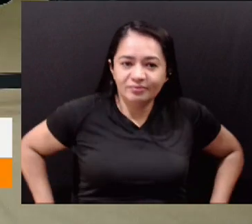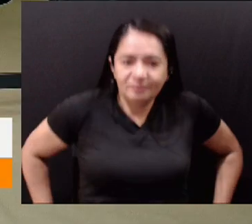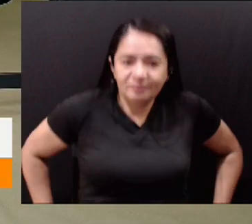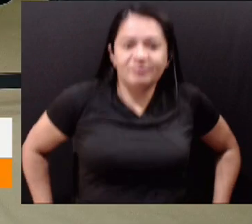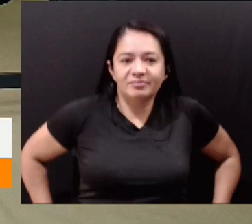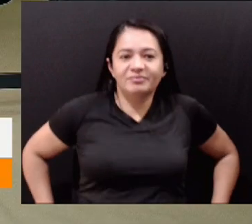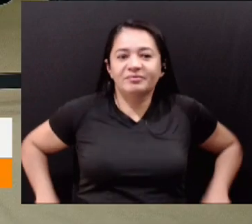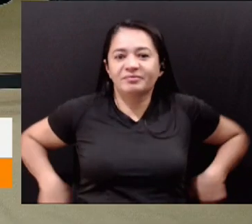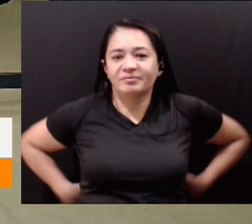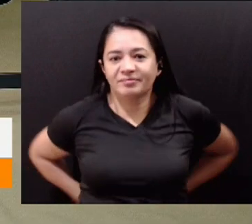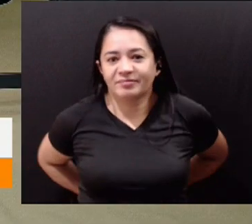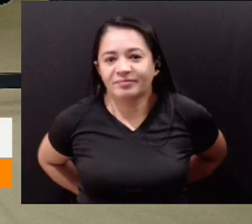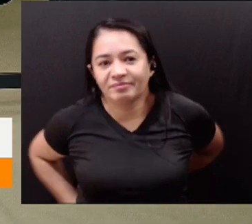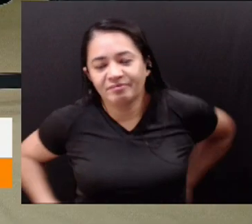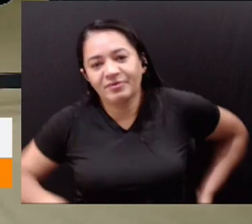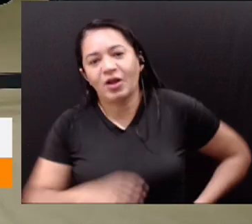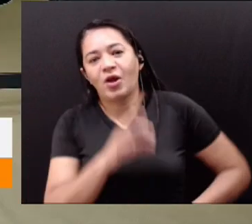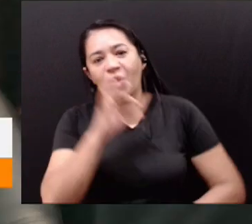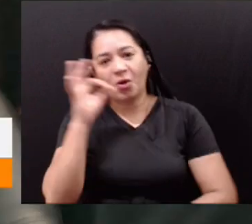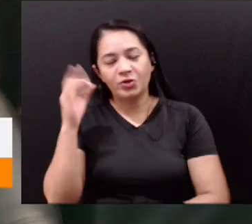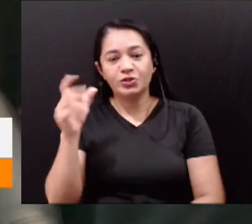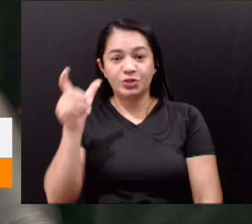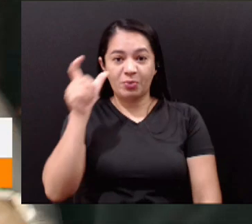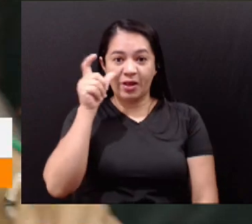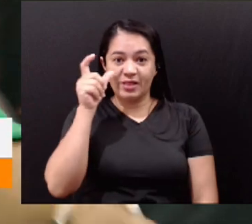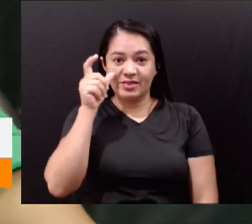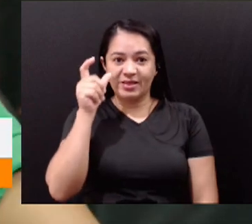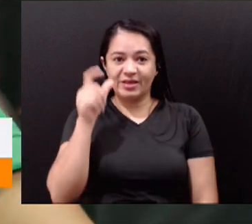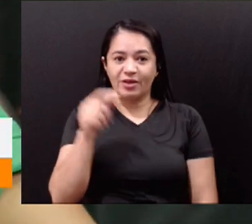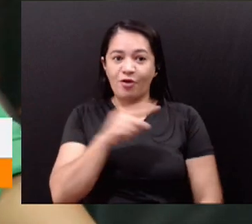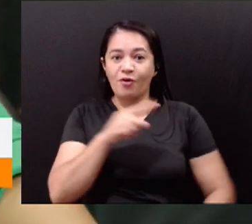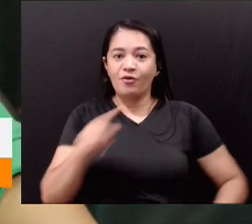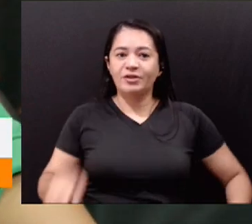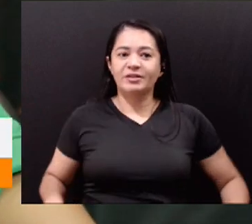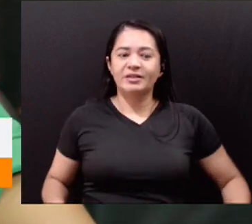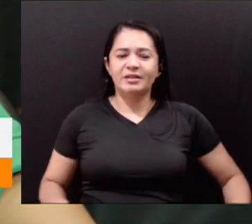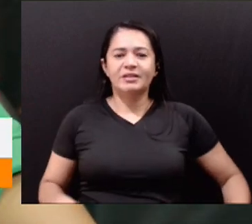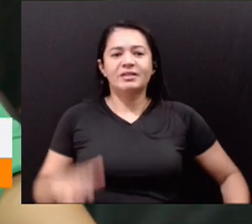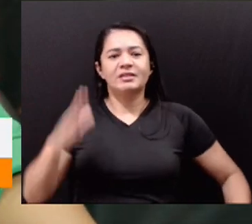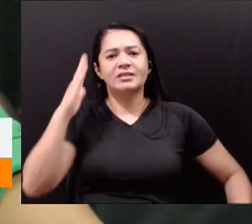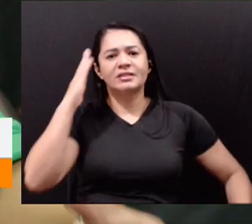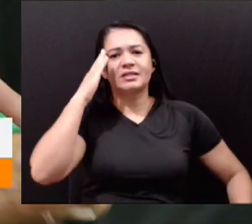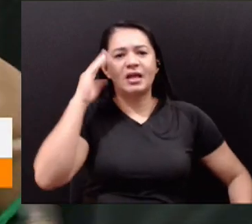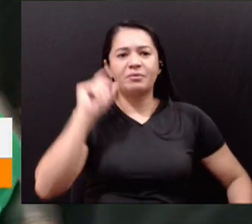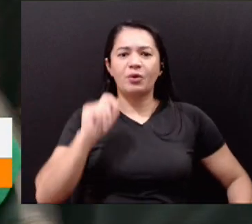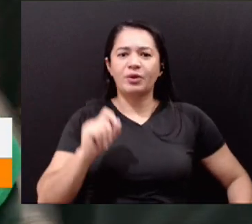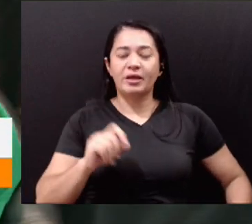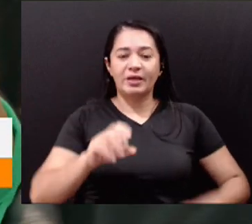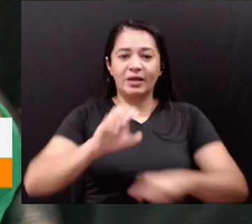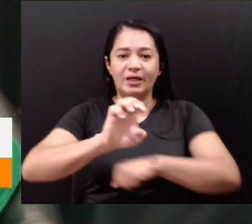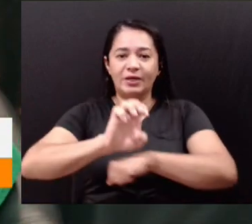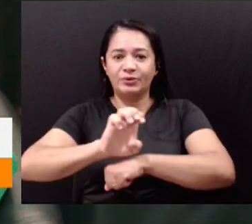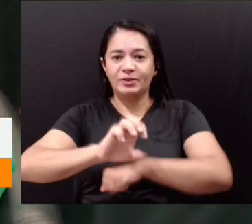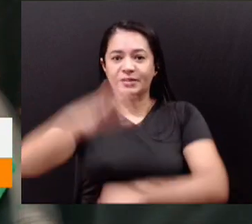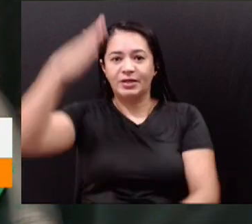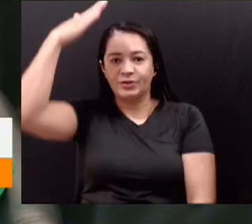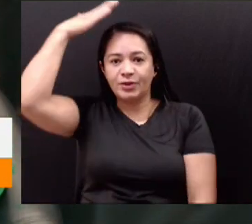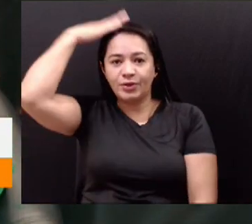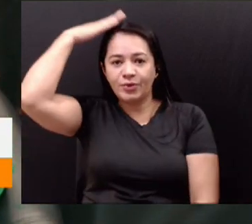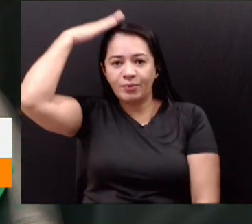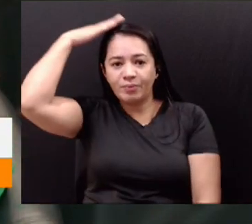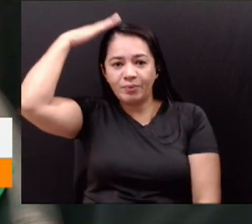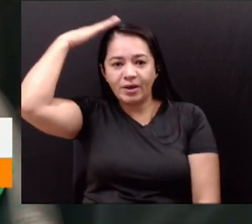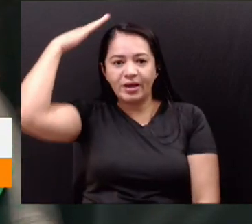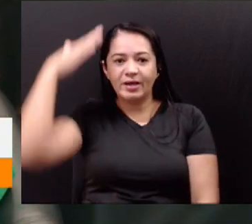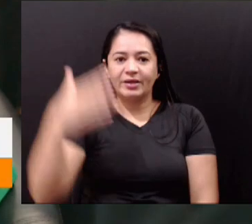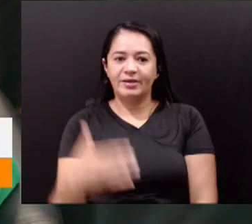Muito bem, algo bem interessante, né? Você sabe que no estado do Paraná já tem aí, o nome é Vila dos